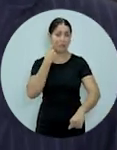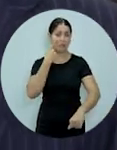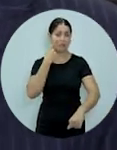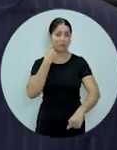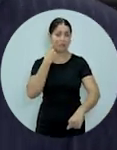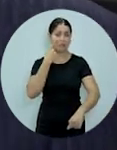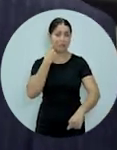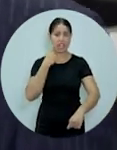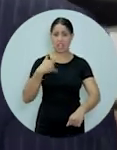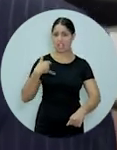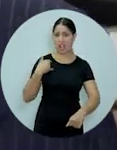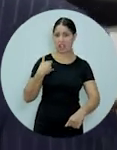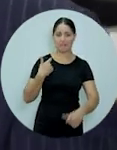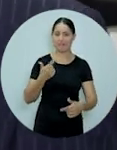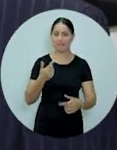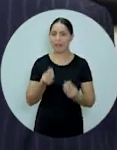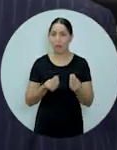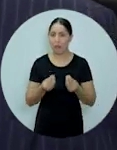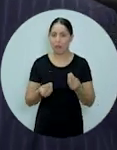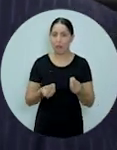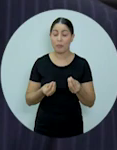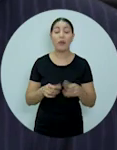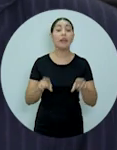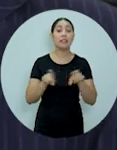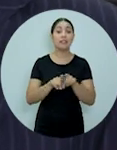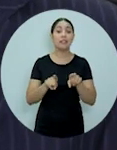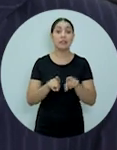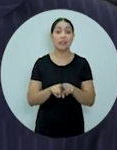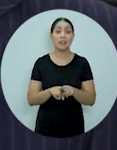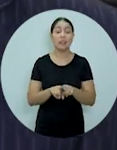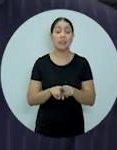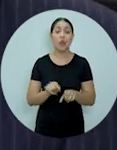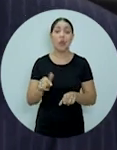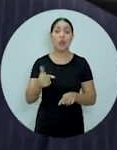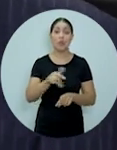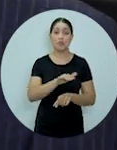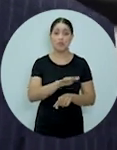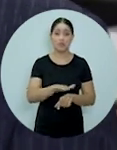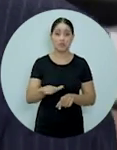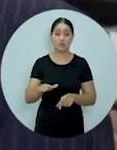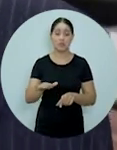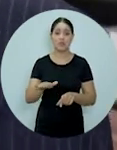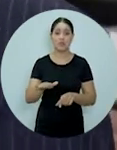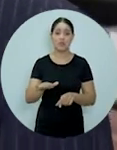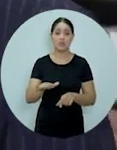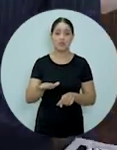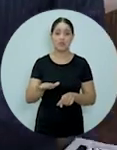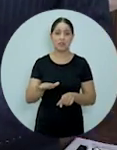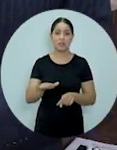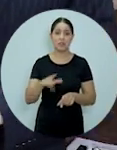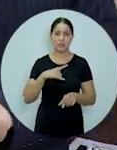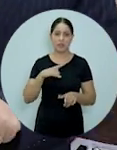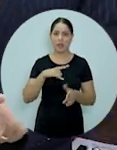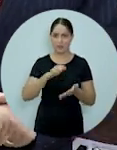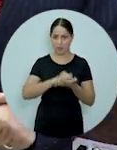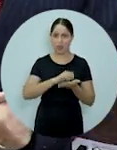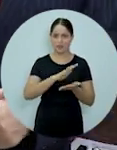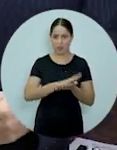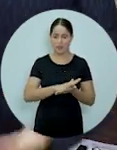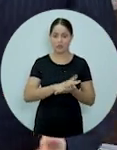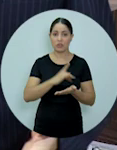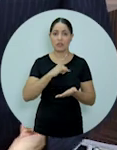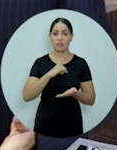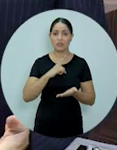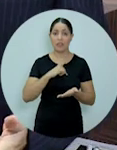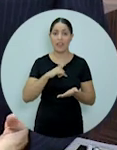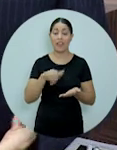olhos, padrão de idade, não dá. Outra coisa também, muitas dessas crianças que estão no cadastro, elas